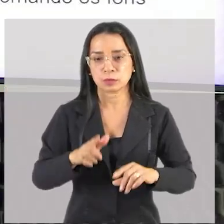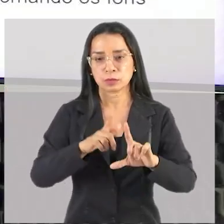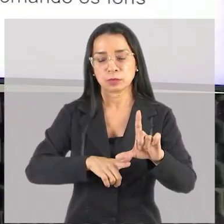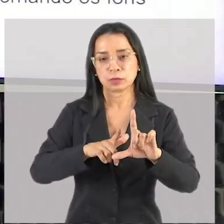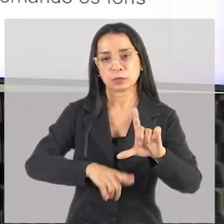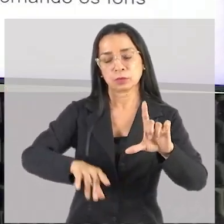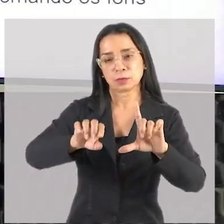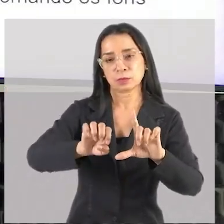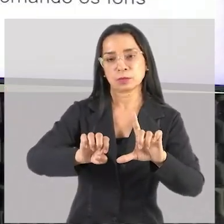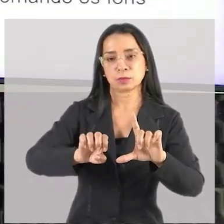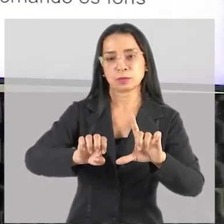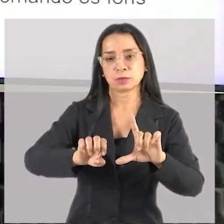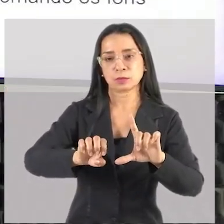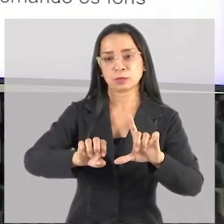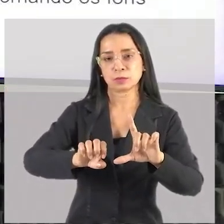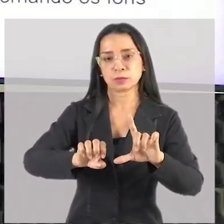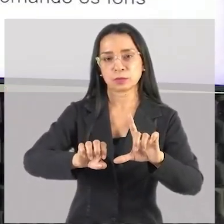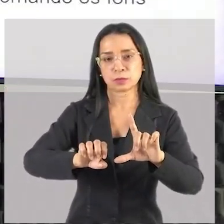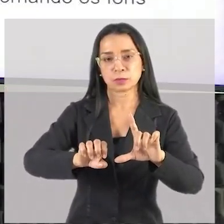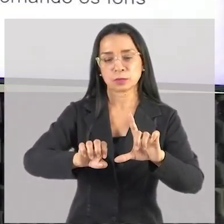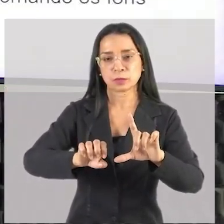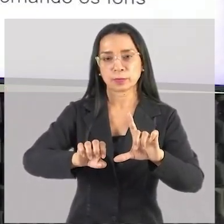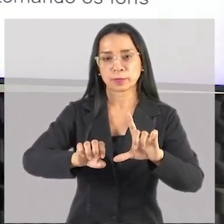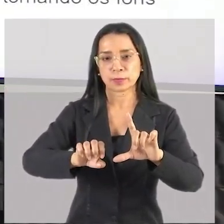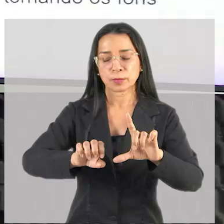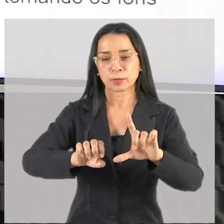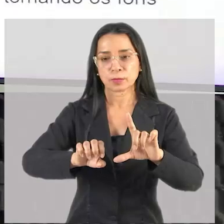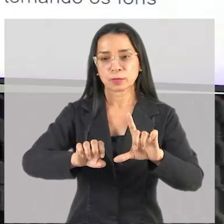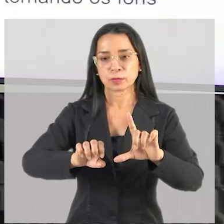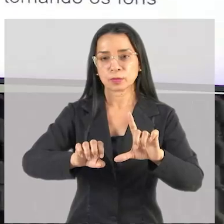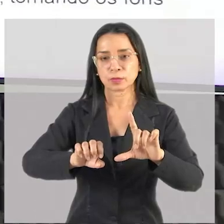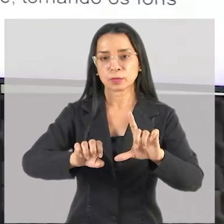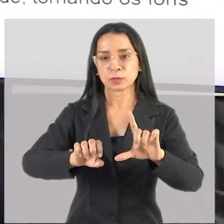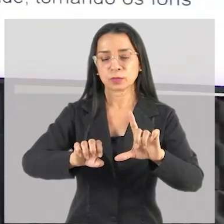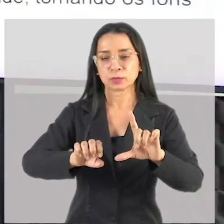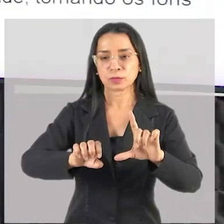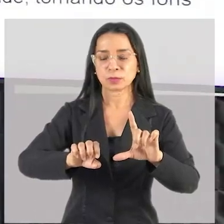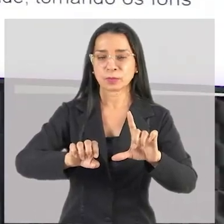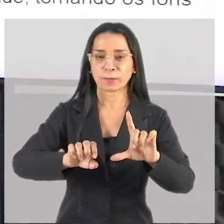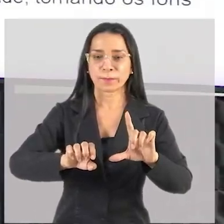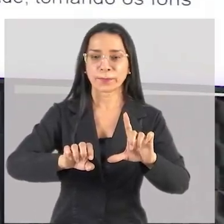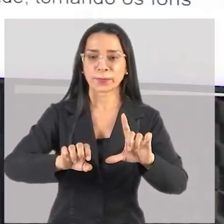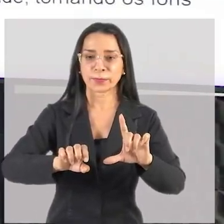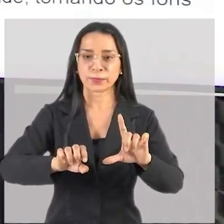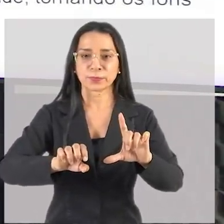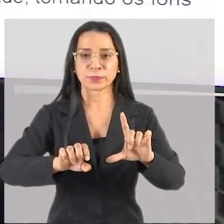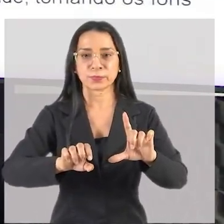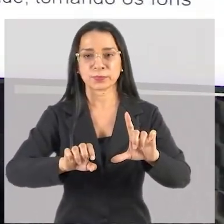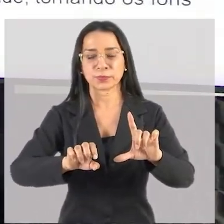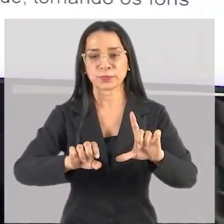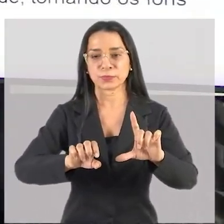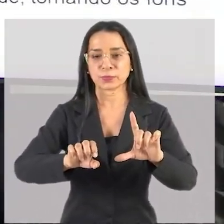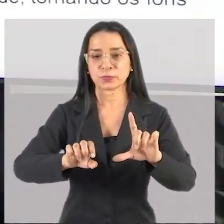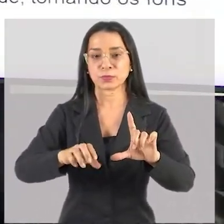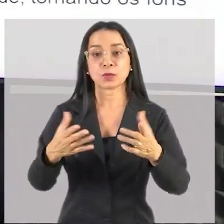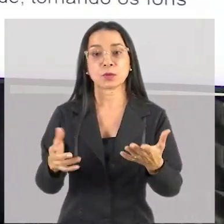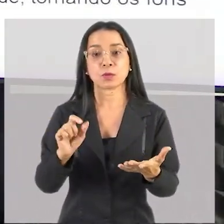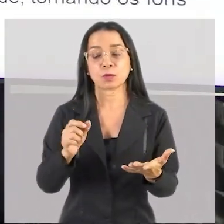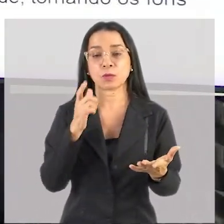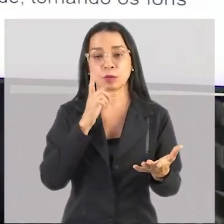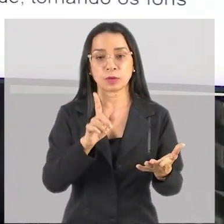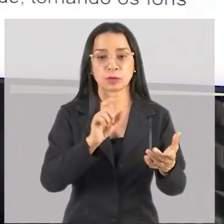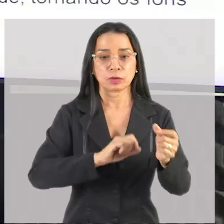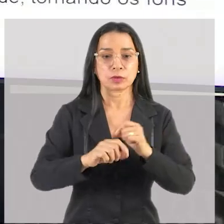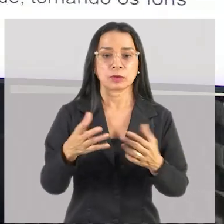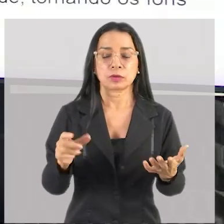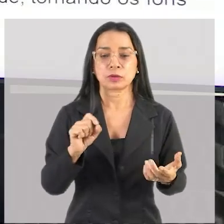Aumento de sua alcalinidade. Sim, se eu botar carbonato de cálcio, o meio fica mais alcalino. Qual é a vantagem disso?